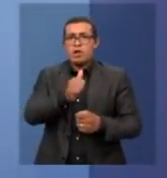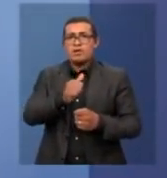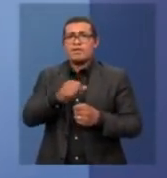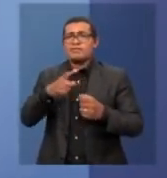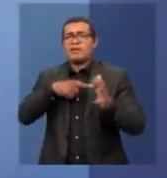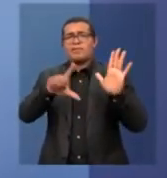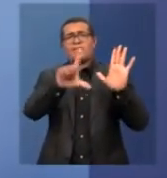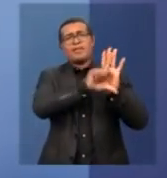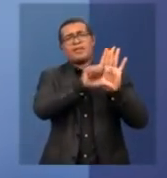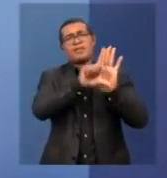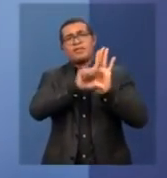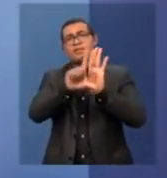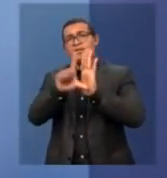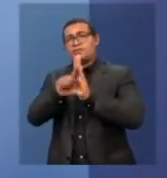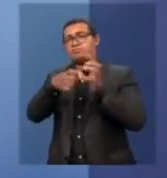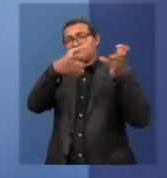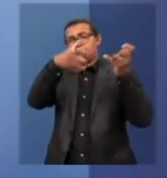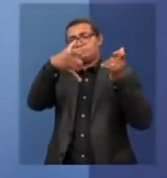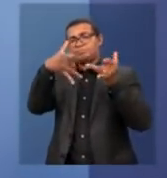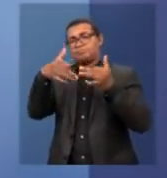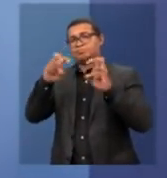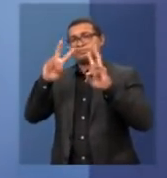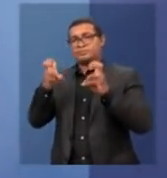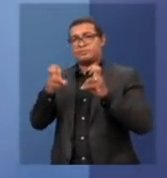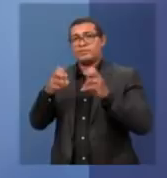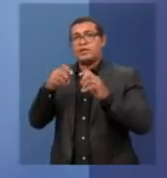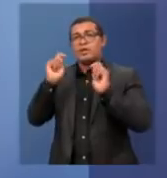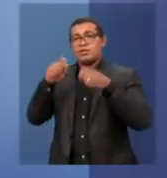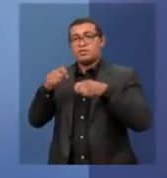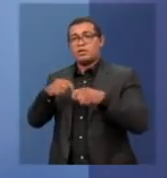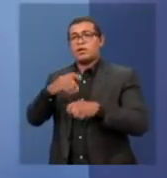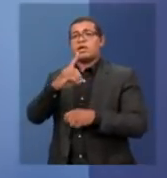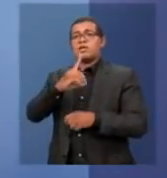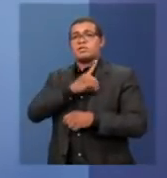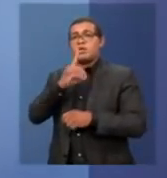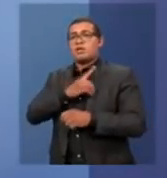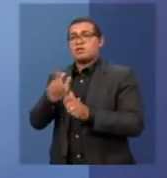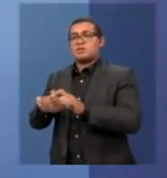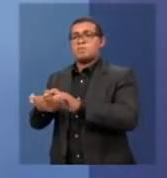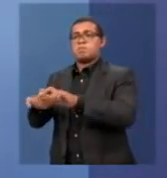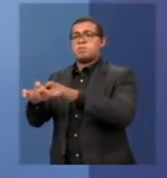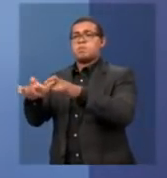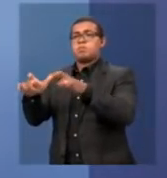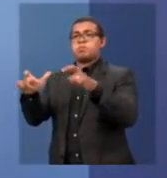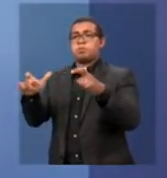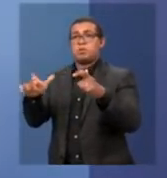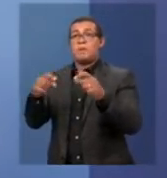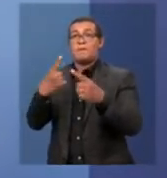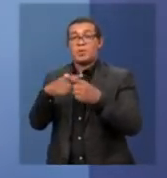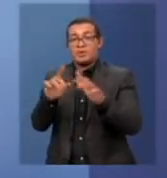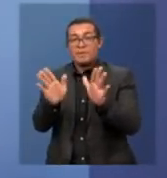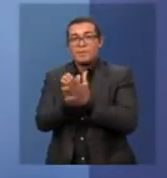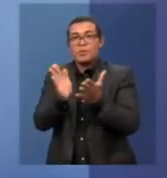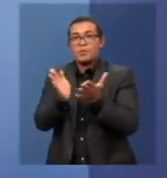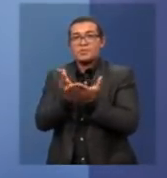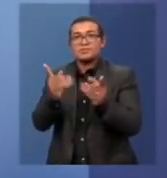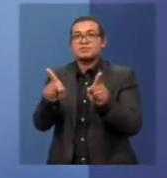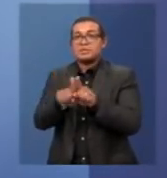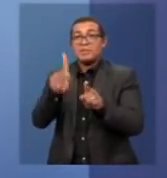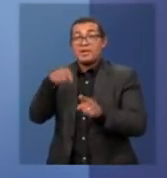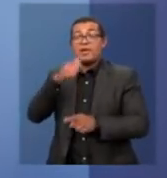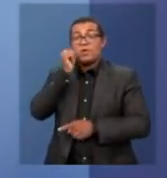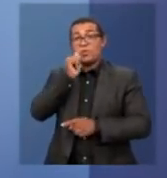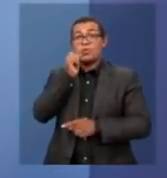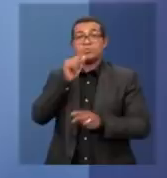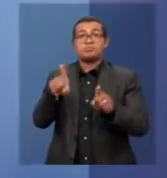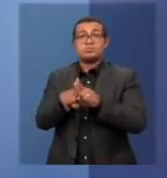leis que falam sobre essa questão tenha aumentado delegacia tem que a pobreza também feminina nós estamos